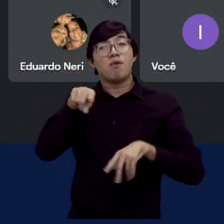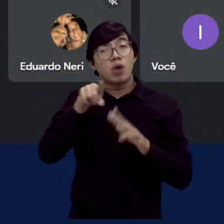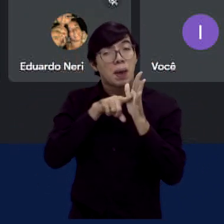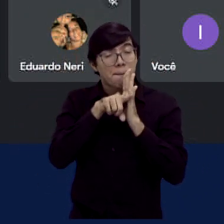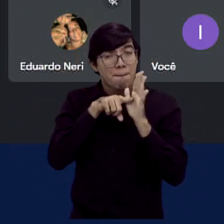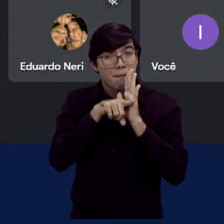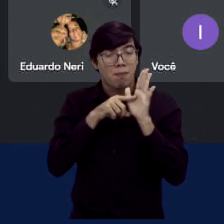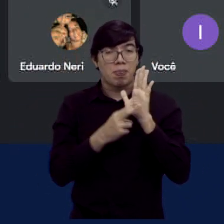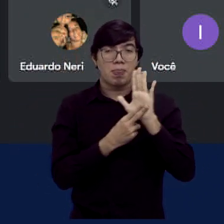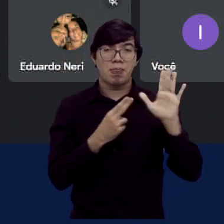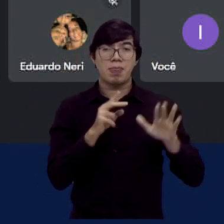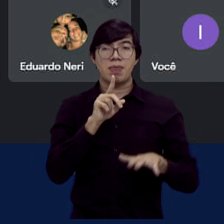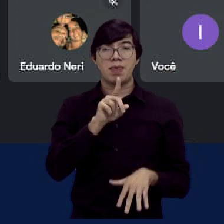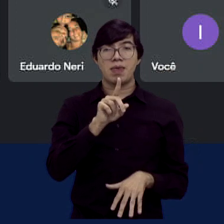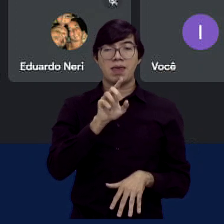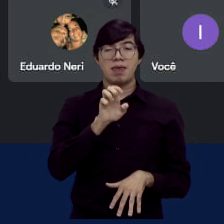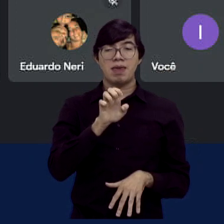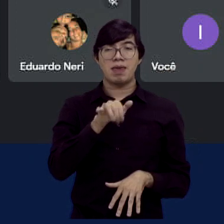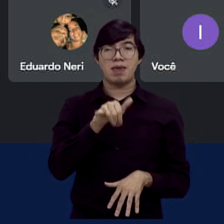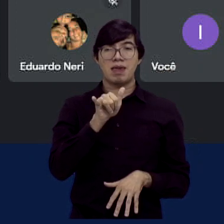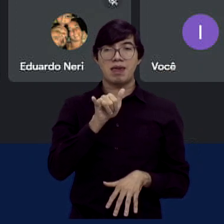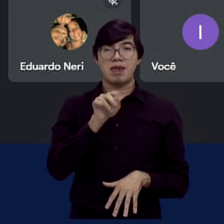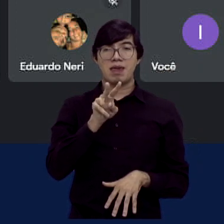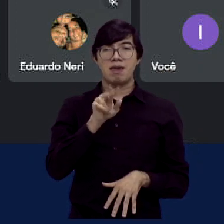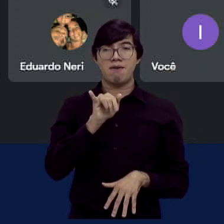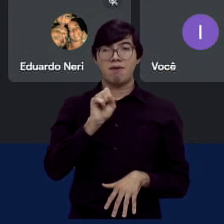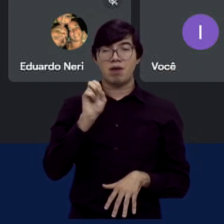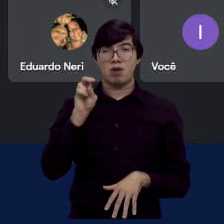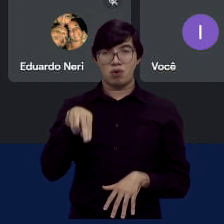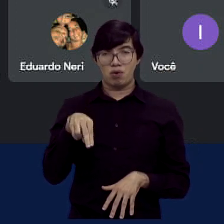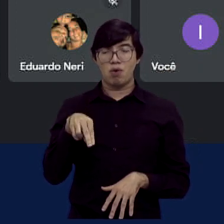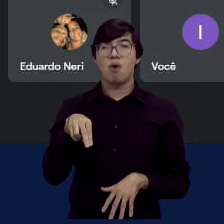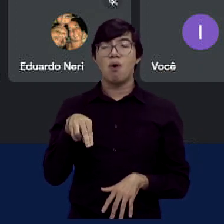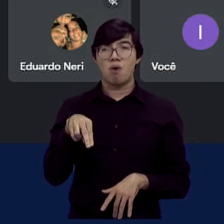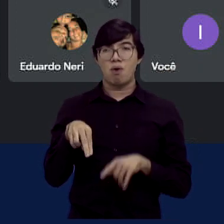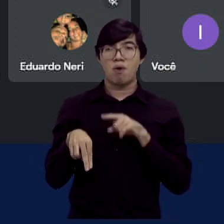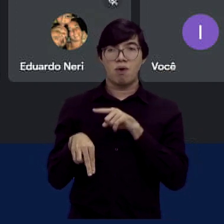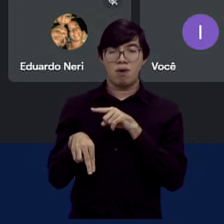colocar o nome dele aqui, ele é letrista de quadrinhos.